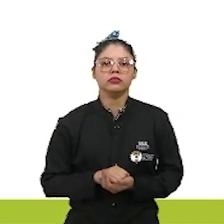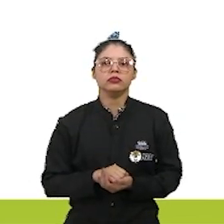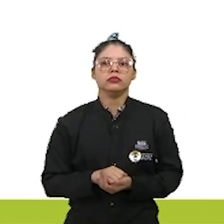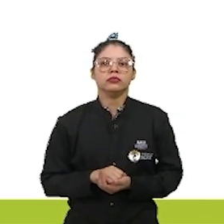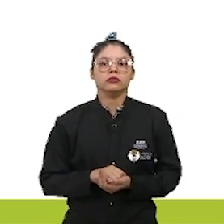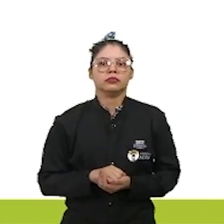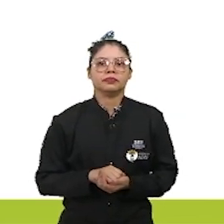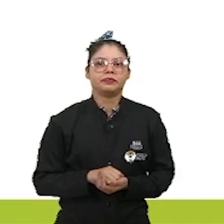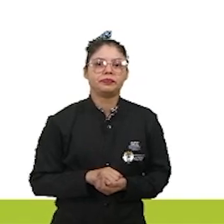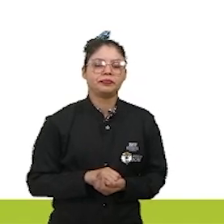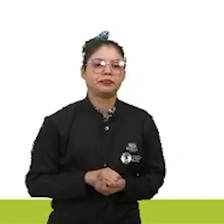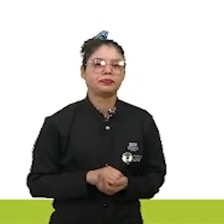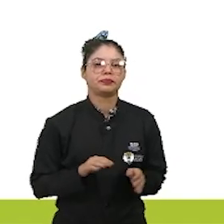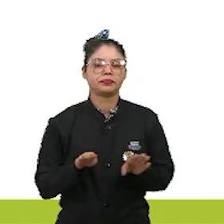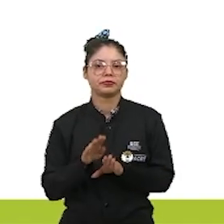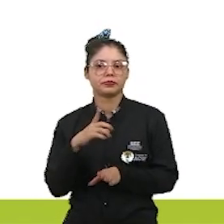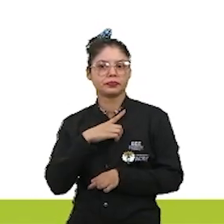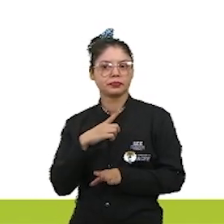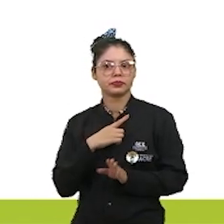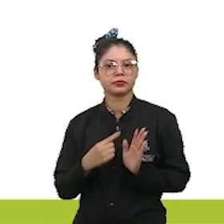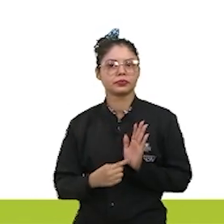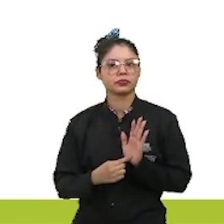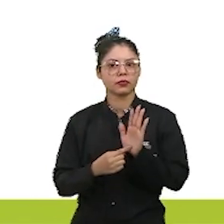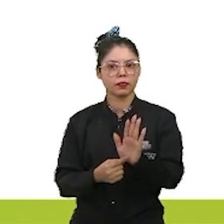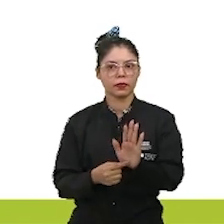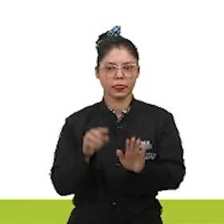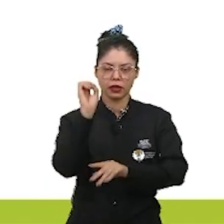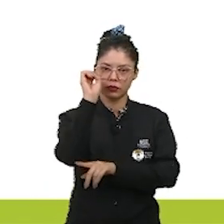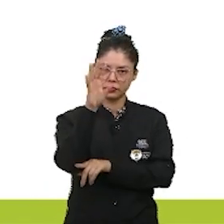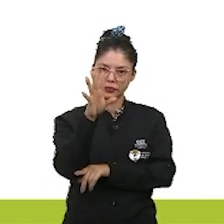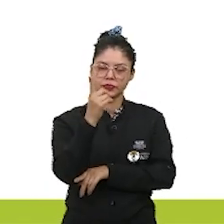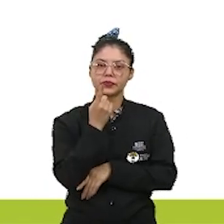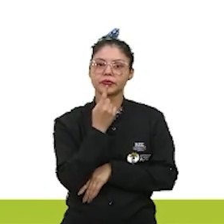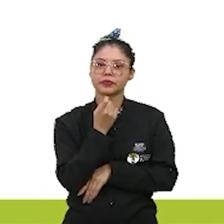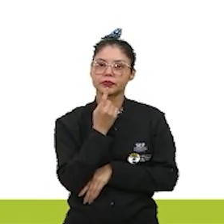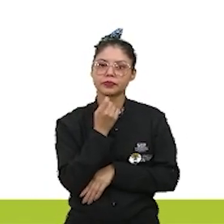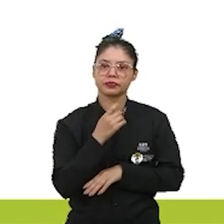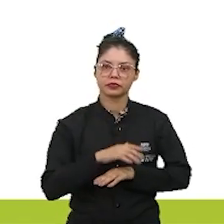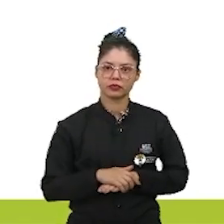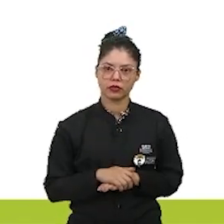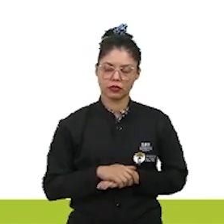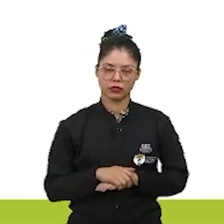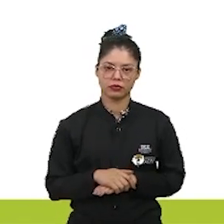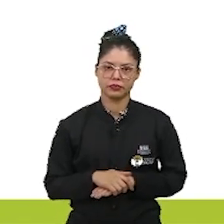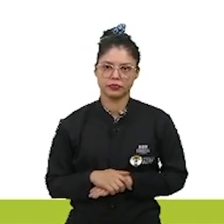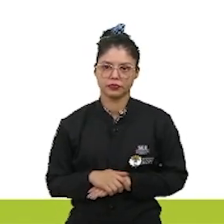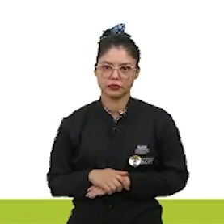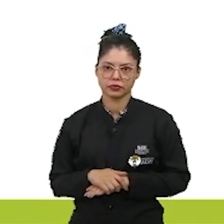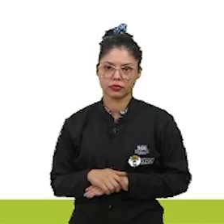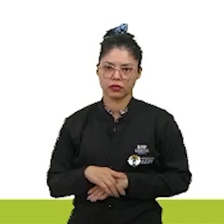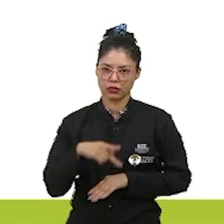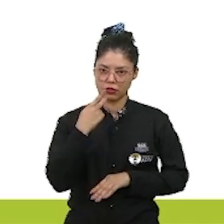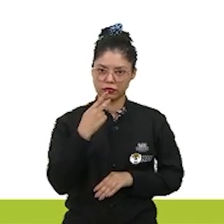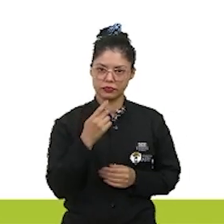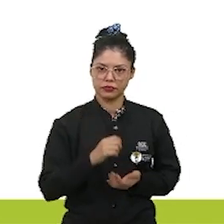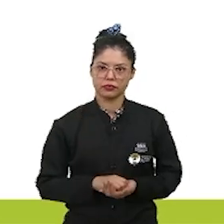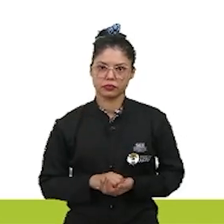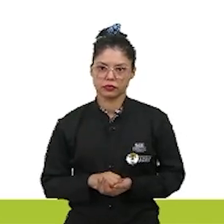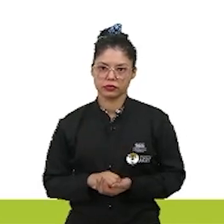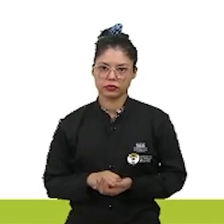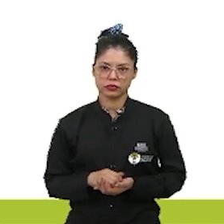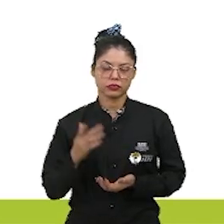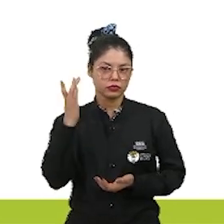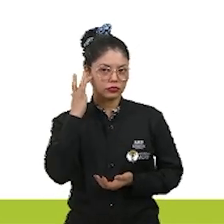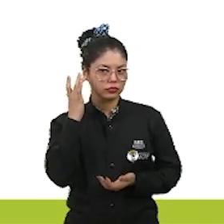fechado, já que a gente tem aí na representação do semáforo a cor vermelha em destaque. E aí a fala do menino.